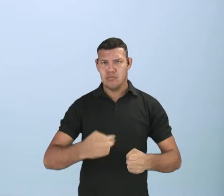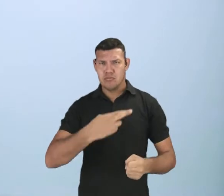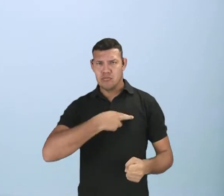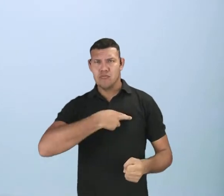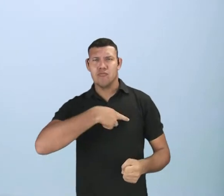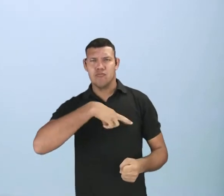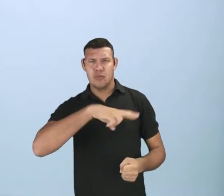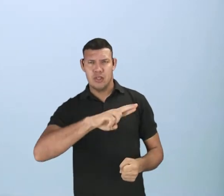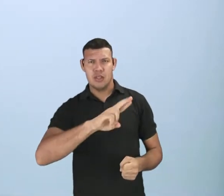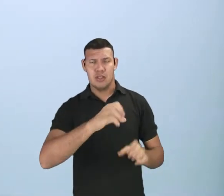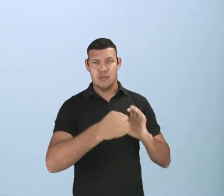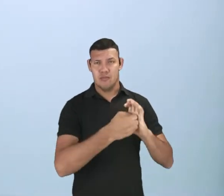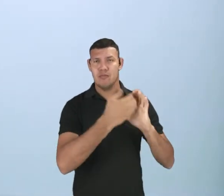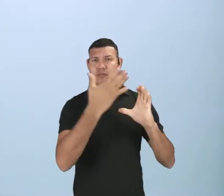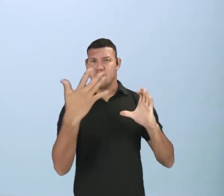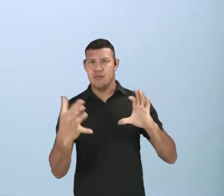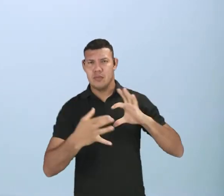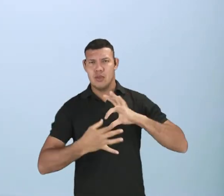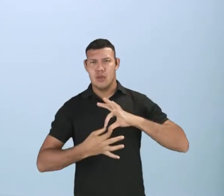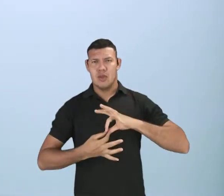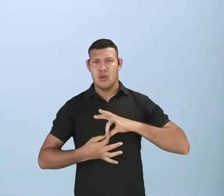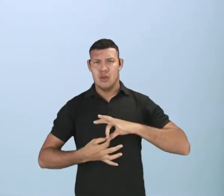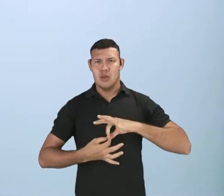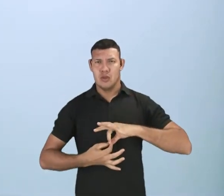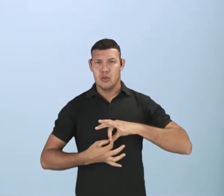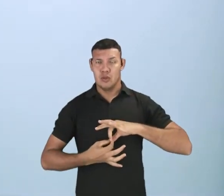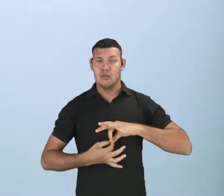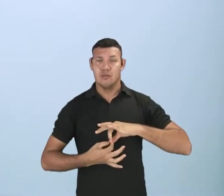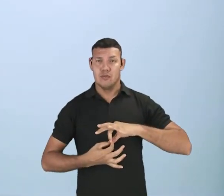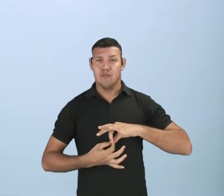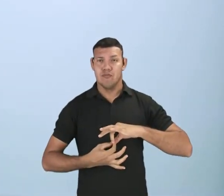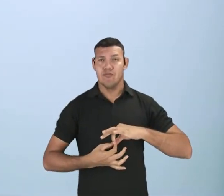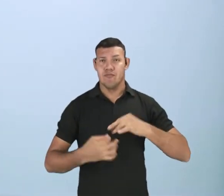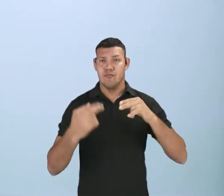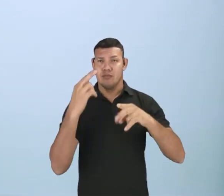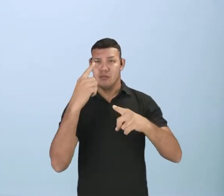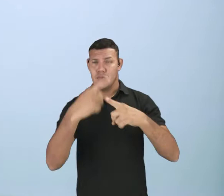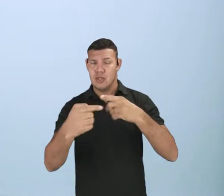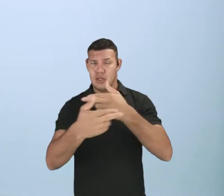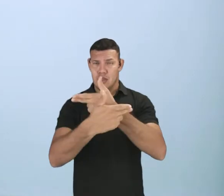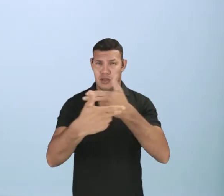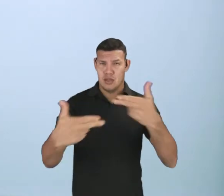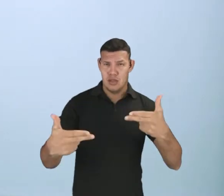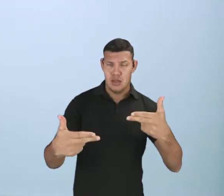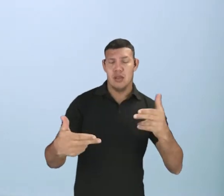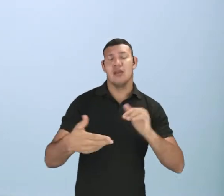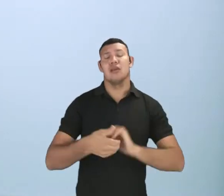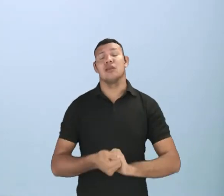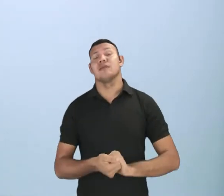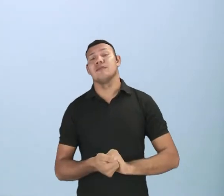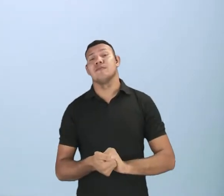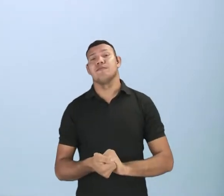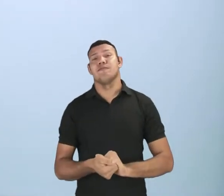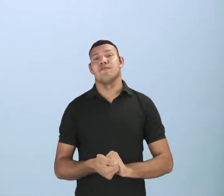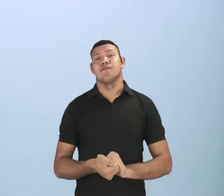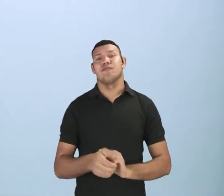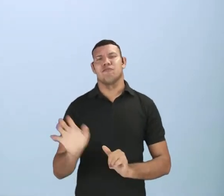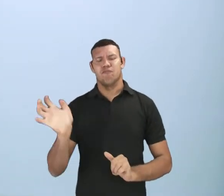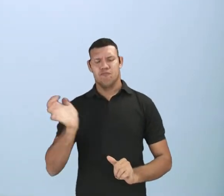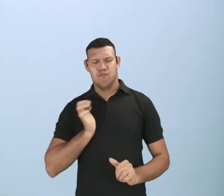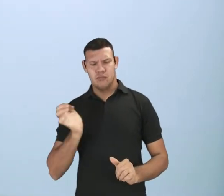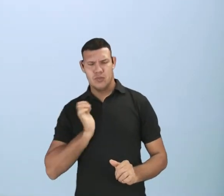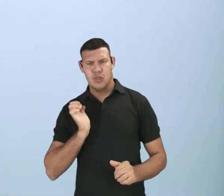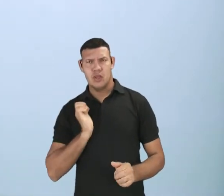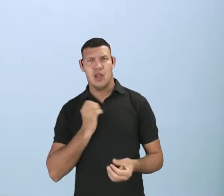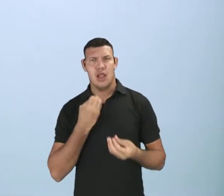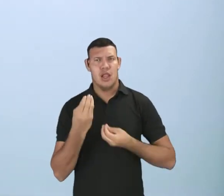caracteriza o plano espiritual. No plano material, a igreja, ela vai ter a sua principal fonte de riqueza, né?